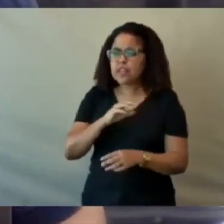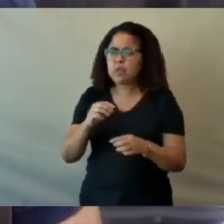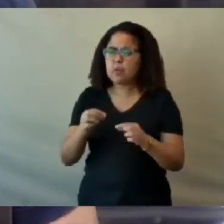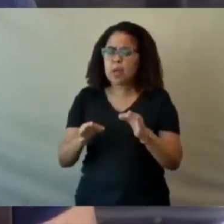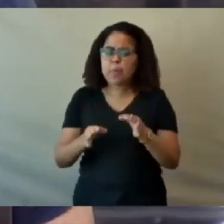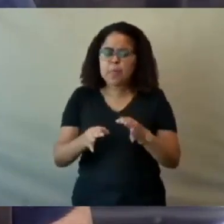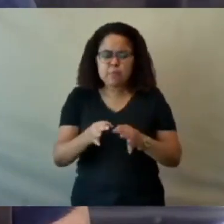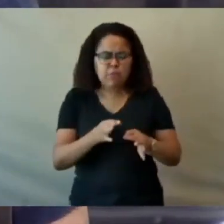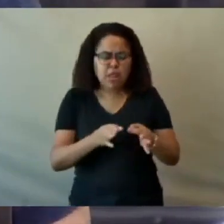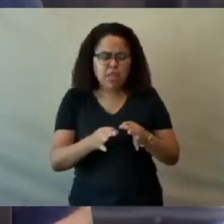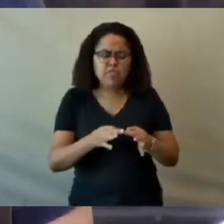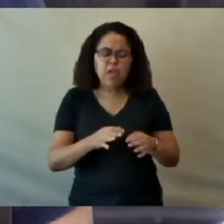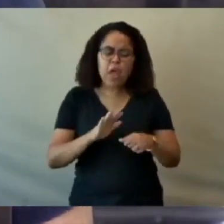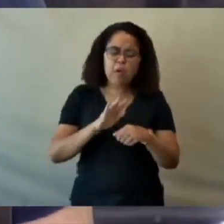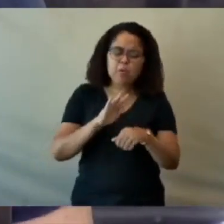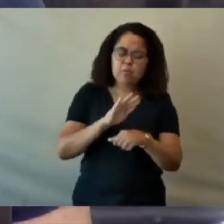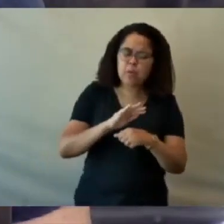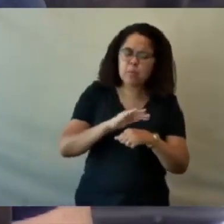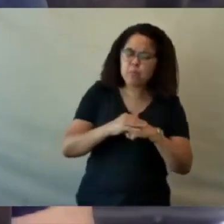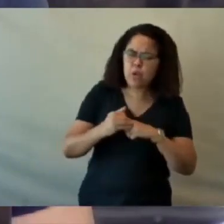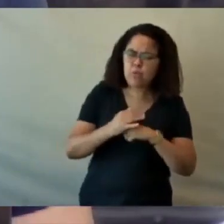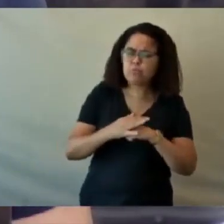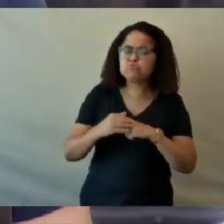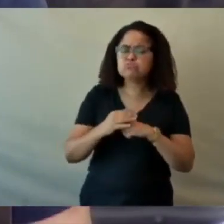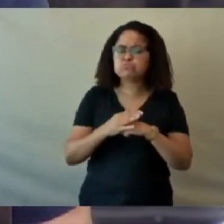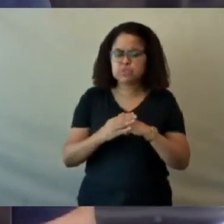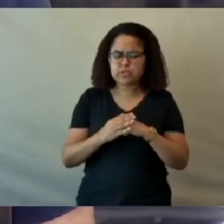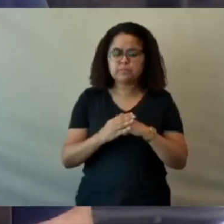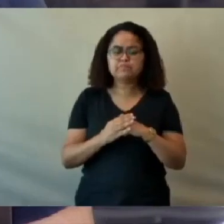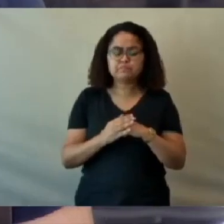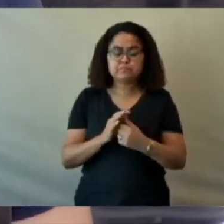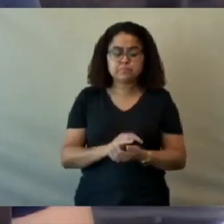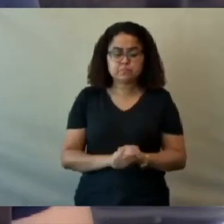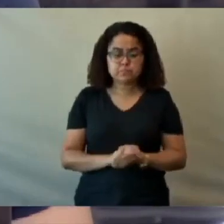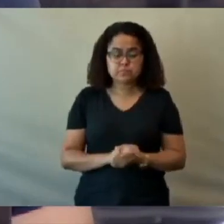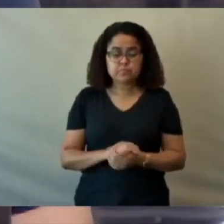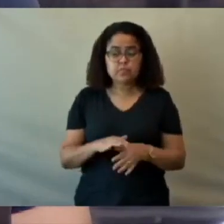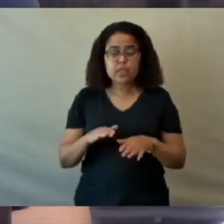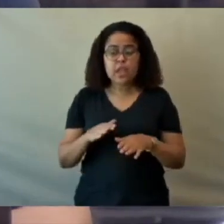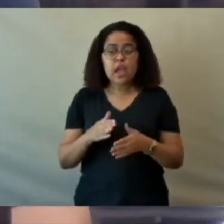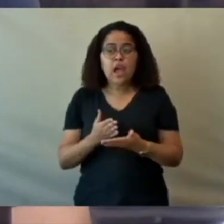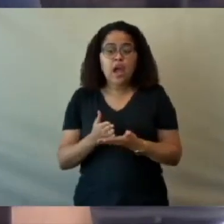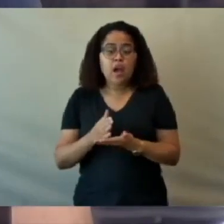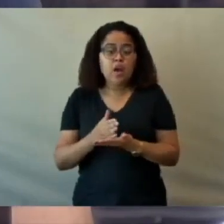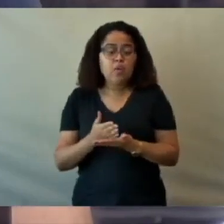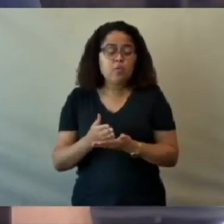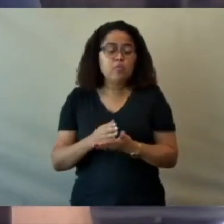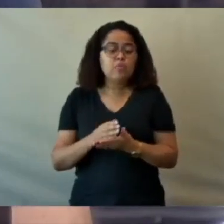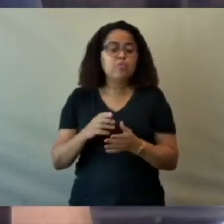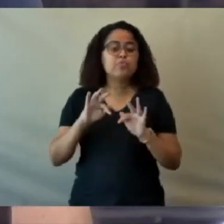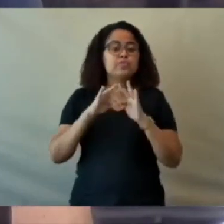uma lebre a respeito de algumas famílias utilizarem aquelas pessoas para poder